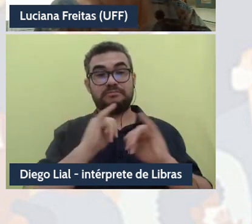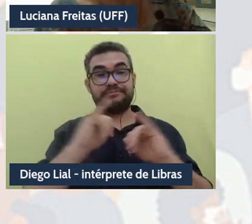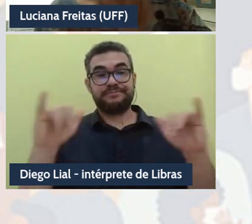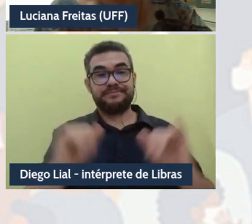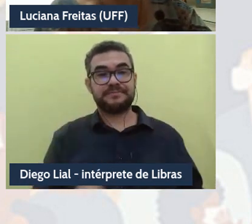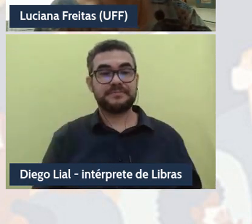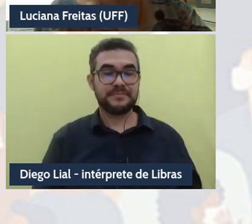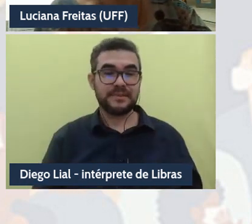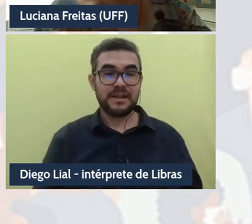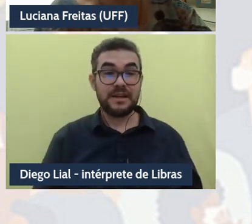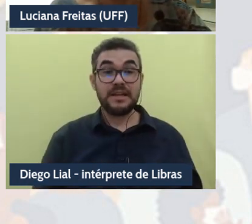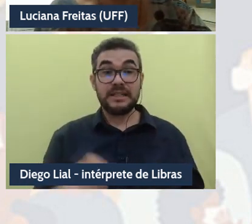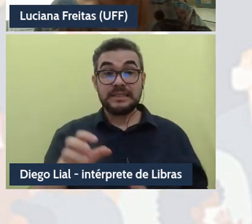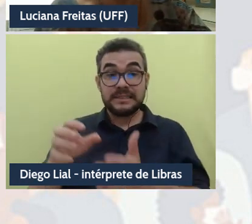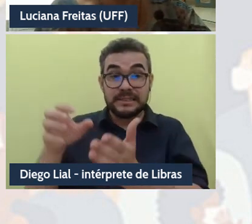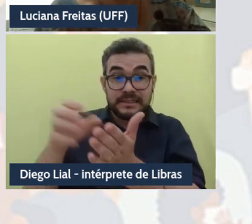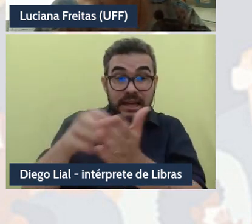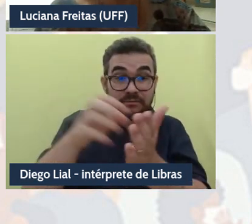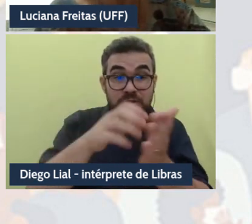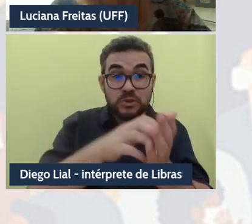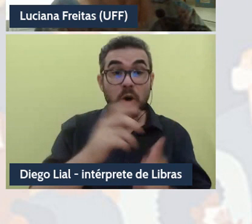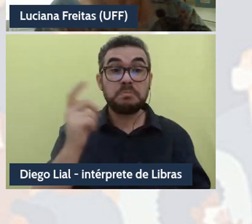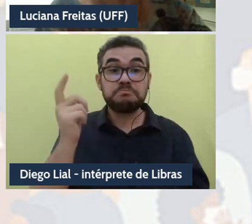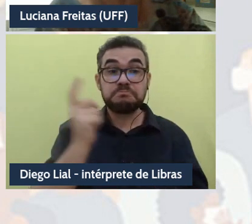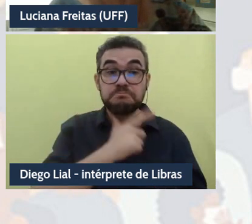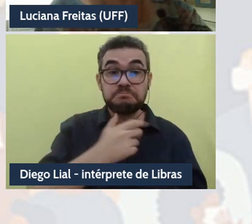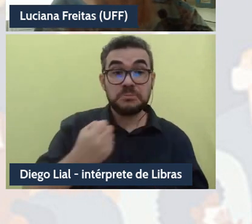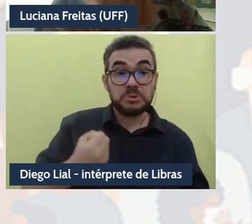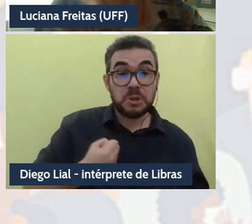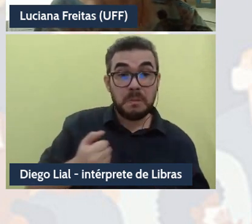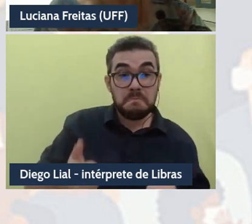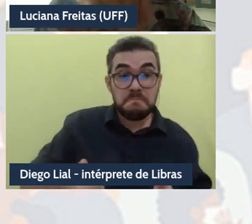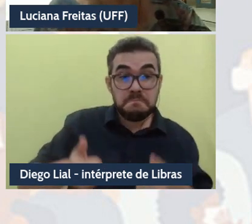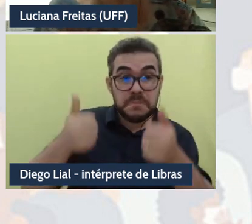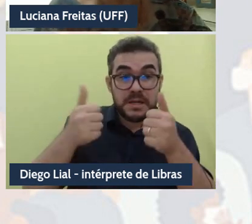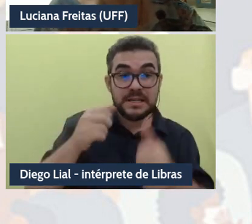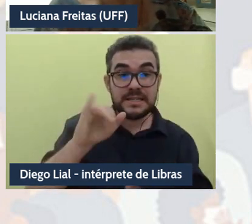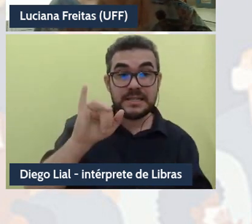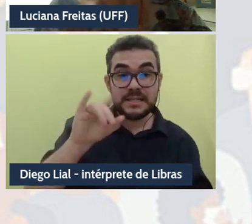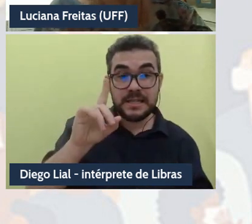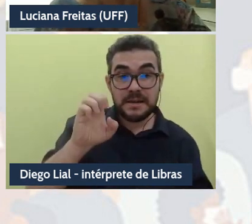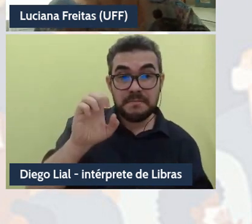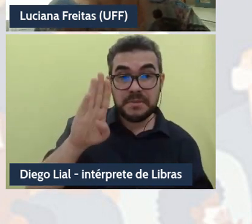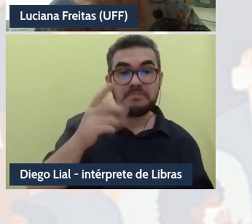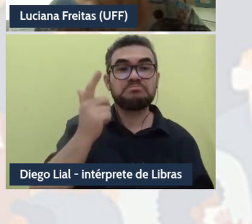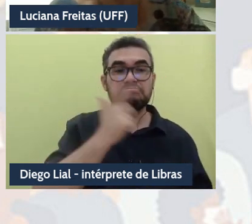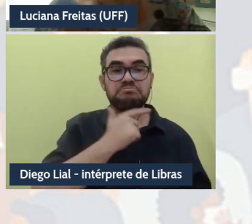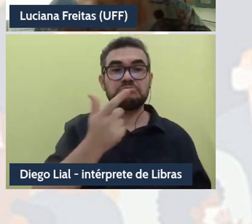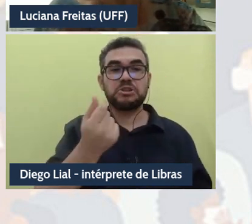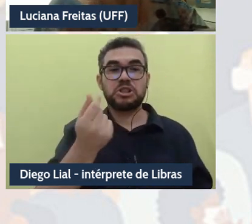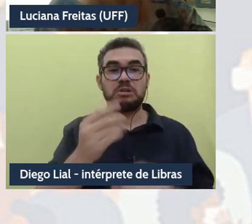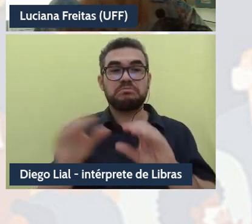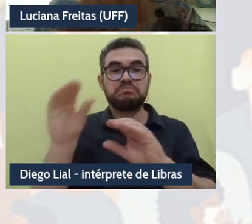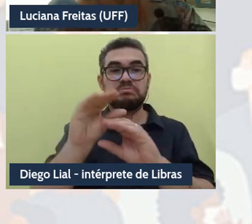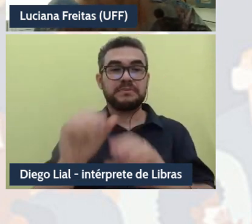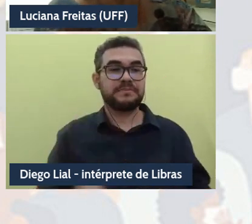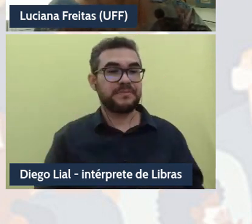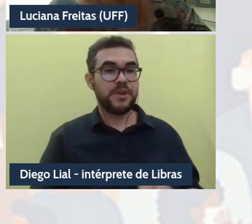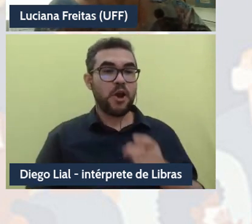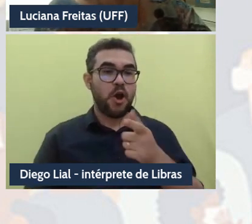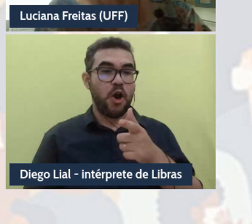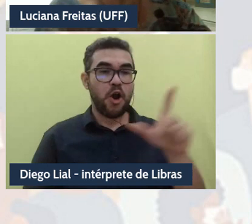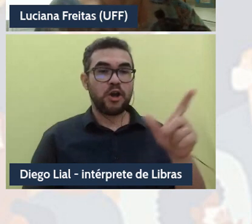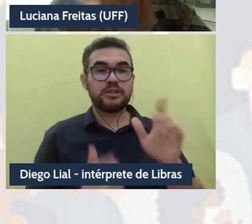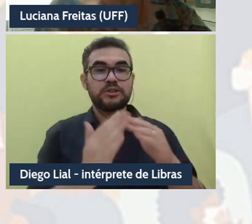IDEB ganham 14º salário em Vitória da Conquista. Então, a Educação de São Paulo usa a nota do IDEB para pagamento de bônus. Quer dizer, quem